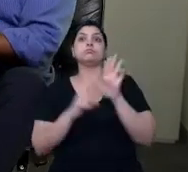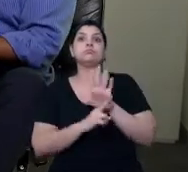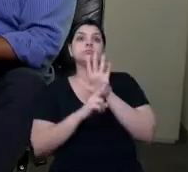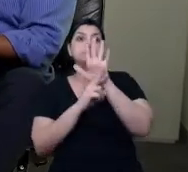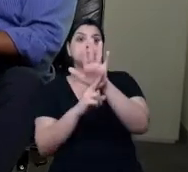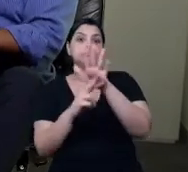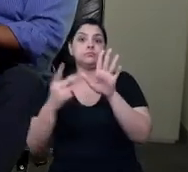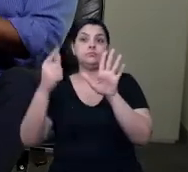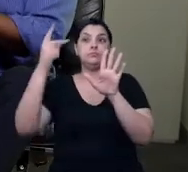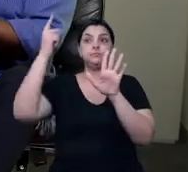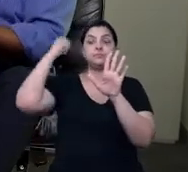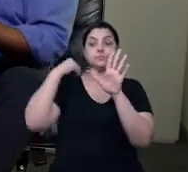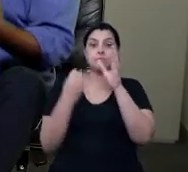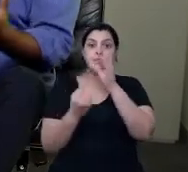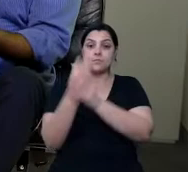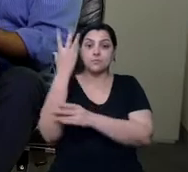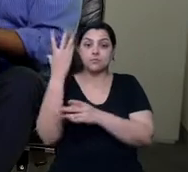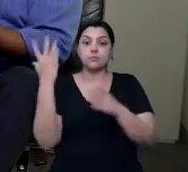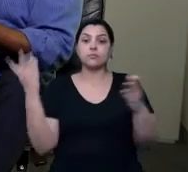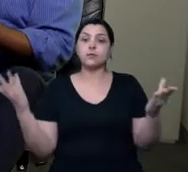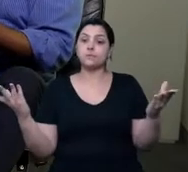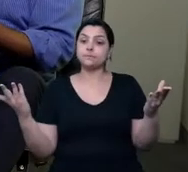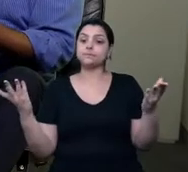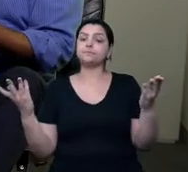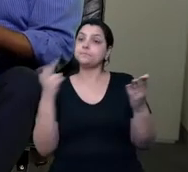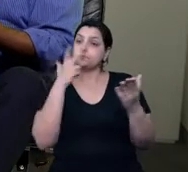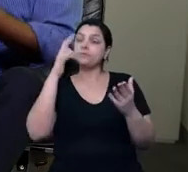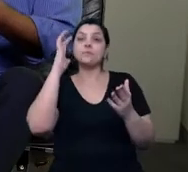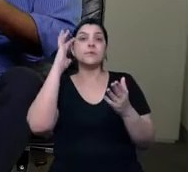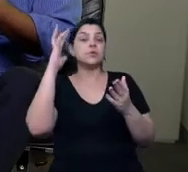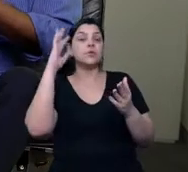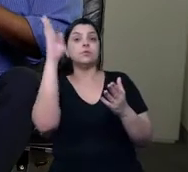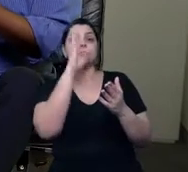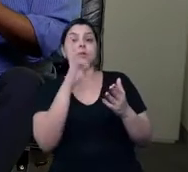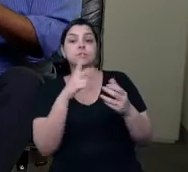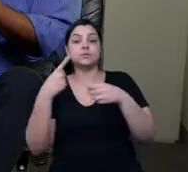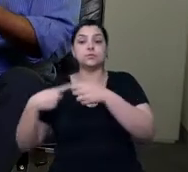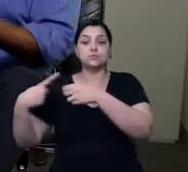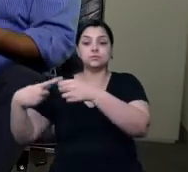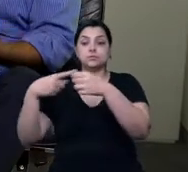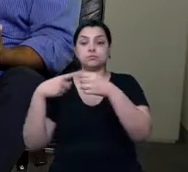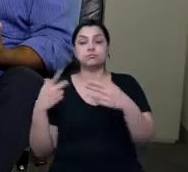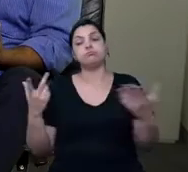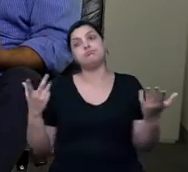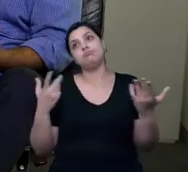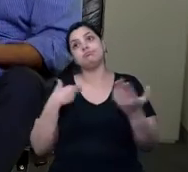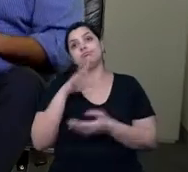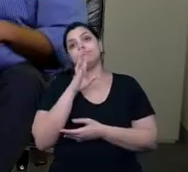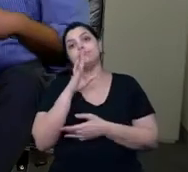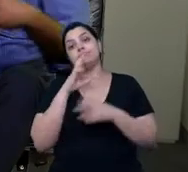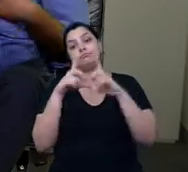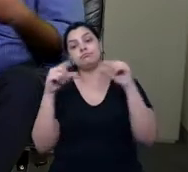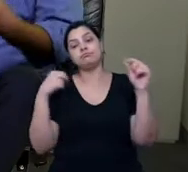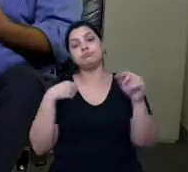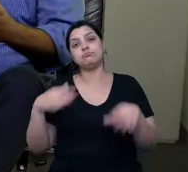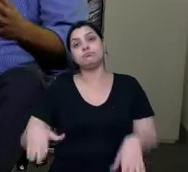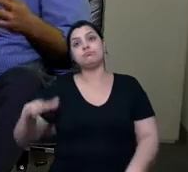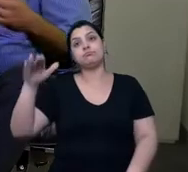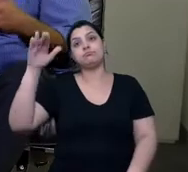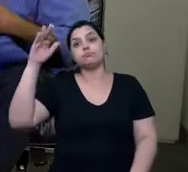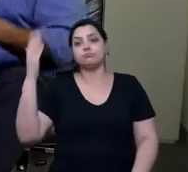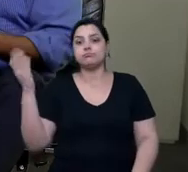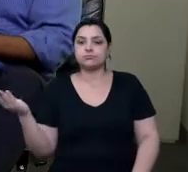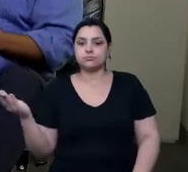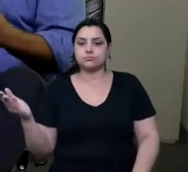sua fundação, ela chega no sonho de muitos brasileiros do interior. Eu conheço Brasília desde de criança, né? Muitas tropas de